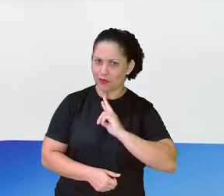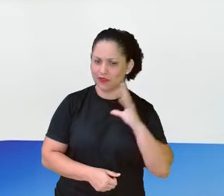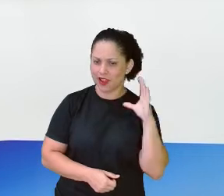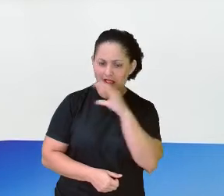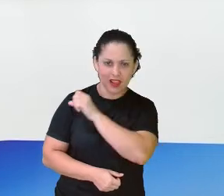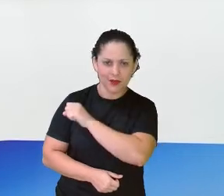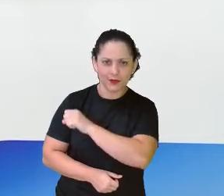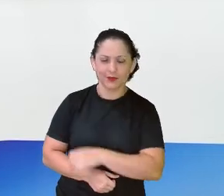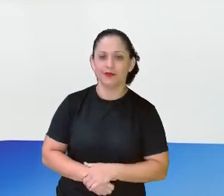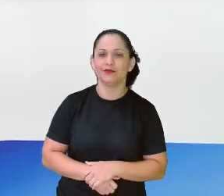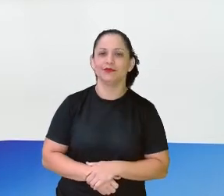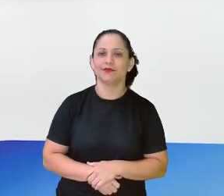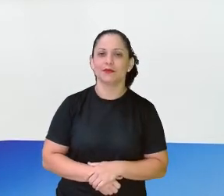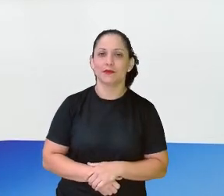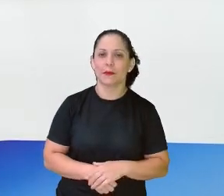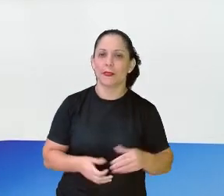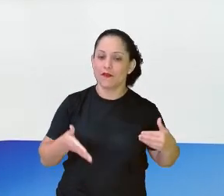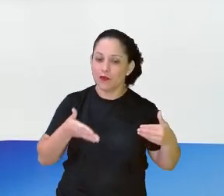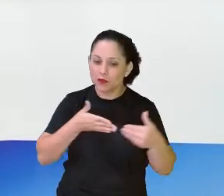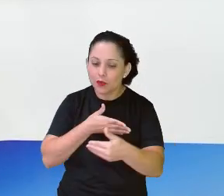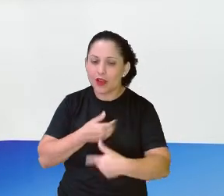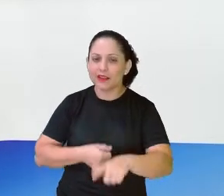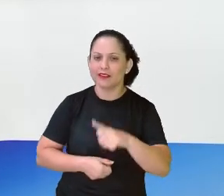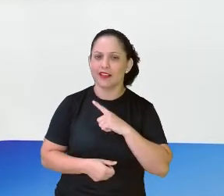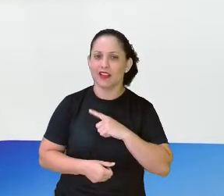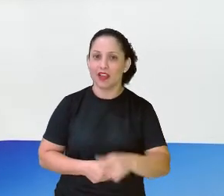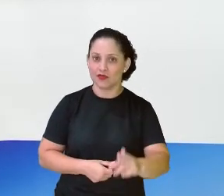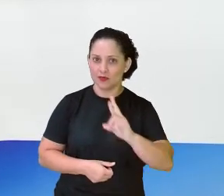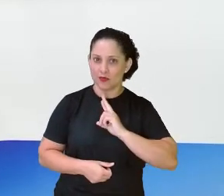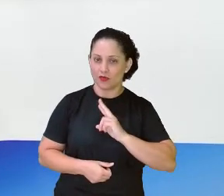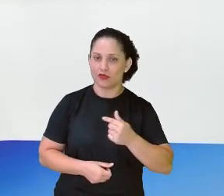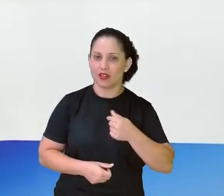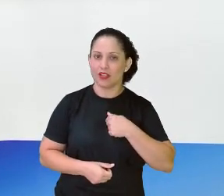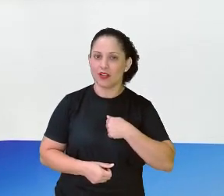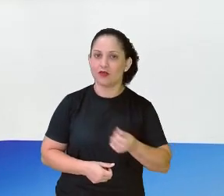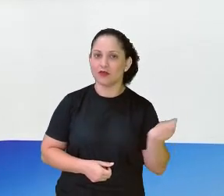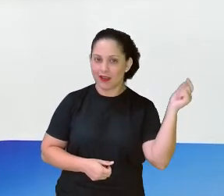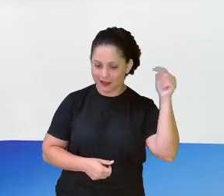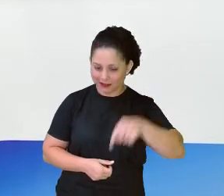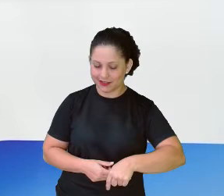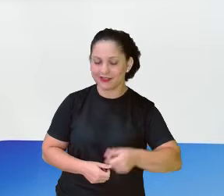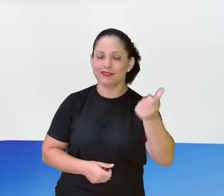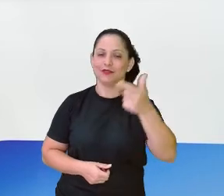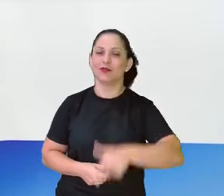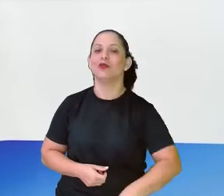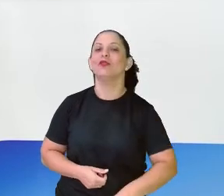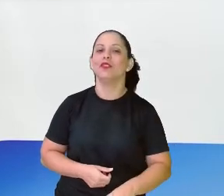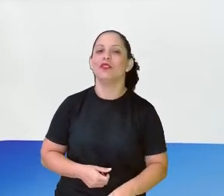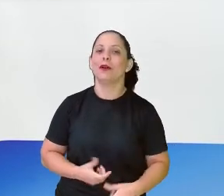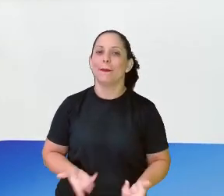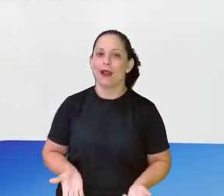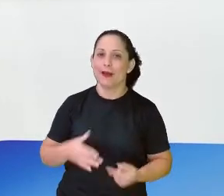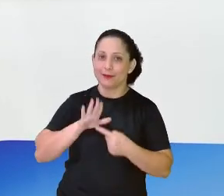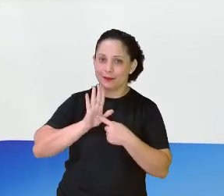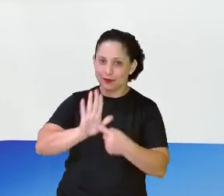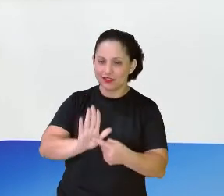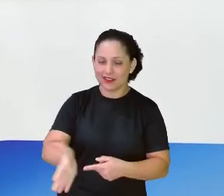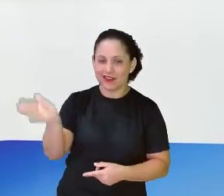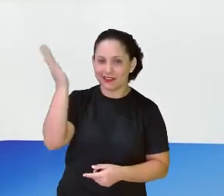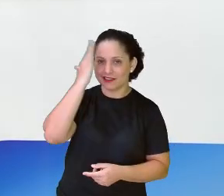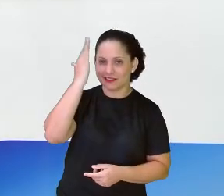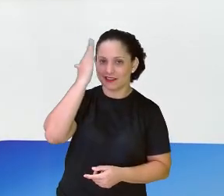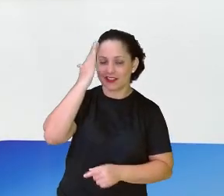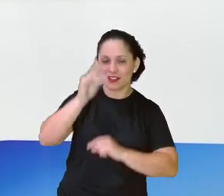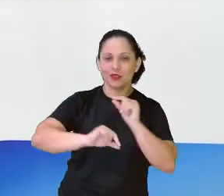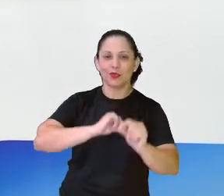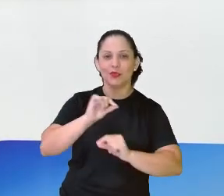rapidinho. Eu vou continuar e assim que tiver a resposta, eu volto aqui para ler, né? Para entender